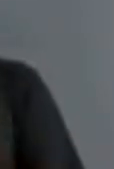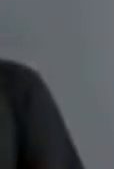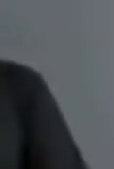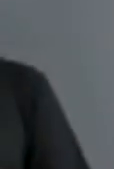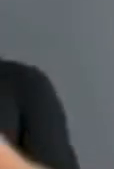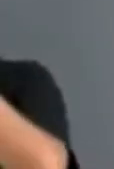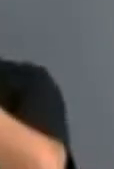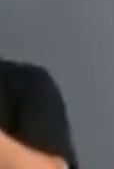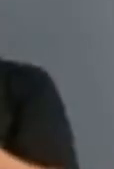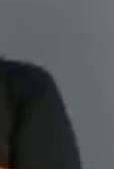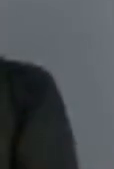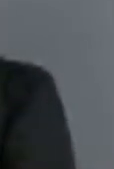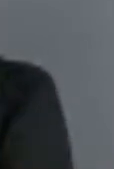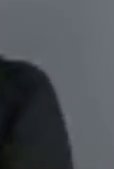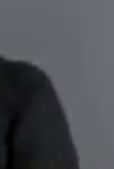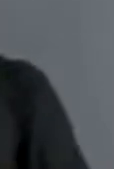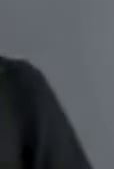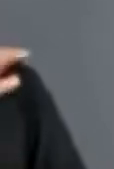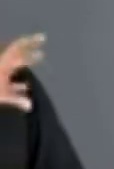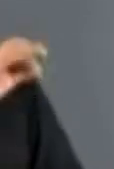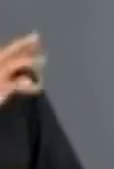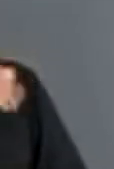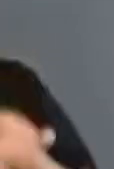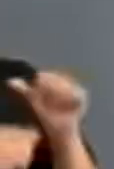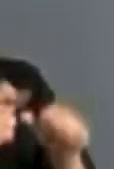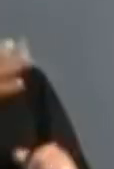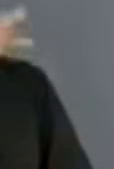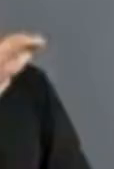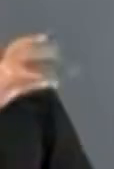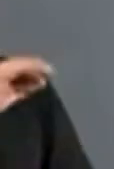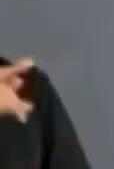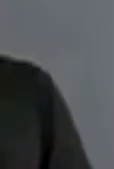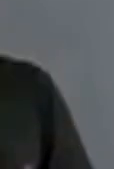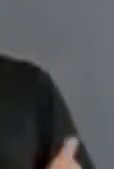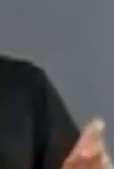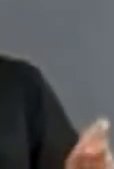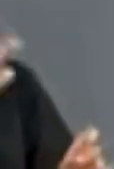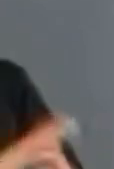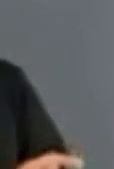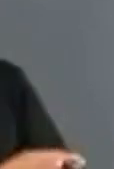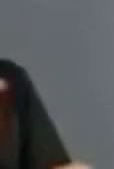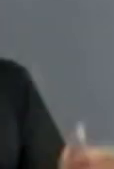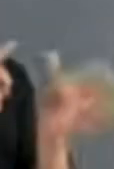democratas do outro, para ficar claro para a sociedade. E fascista é aquele que discrimina,